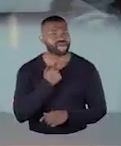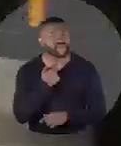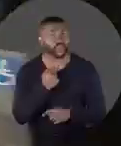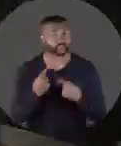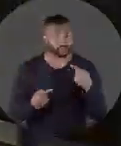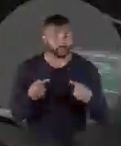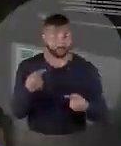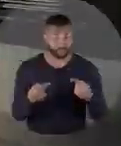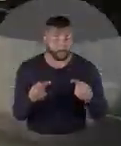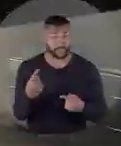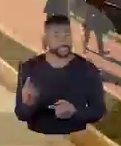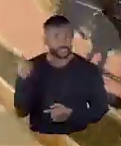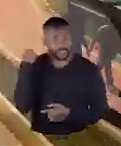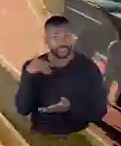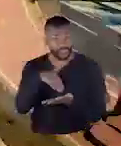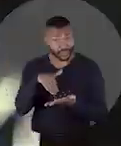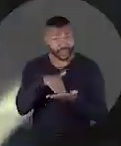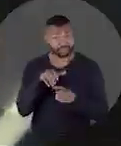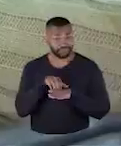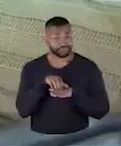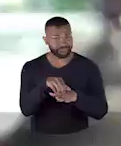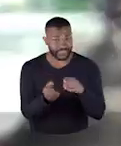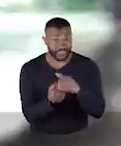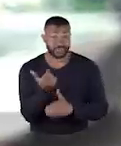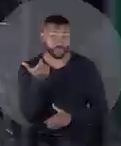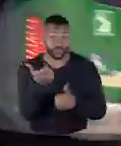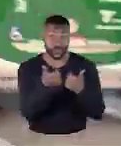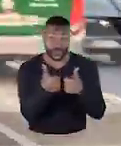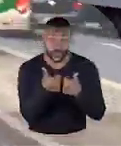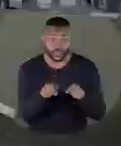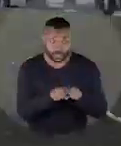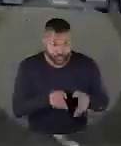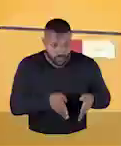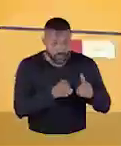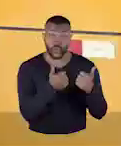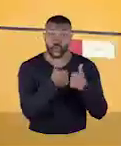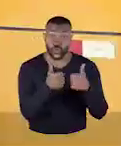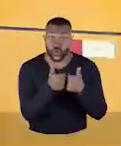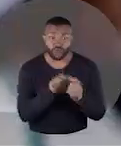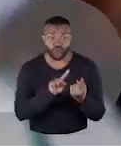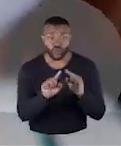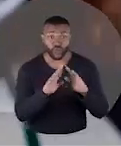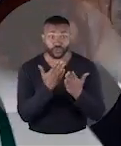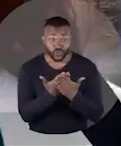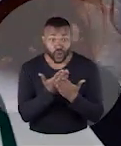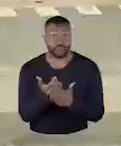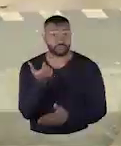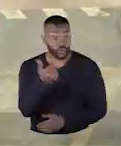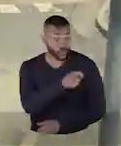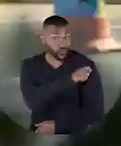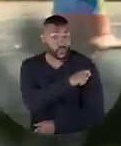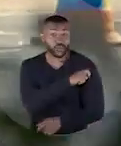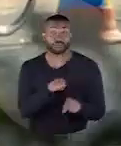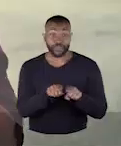política. Quando fui secretário de transportes, criei o bilhete único, os corredores de ônibus, o vai e volta, o passe livre dos estudantes